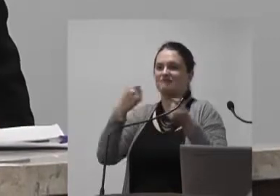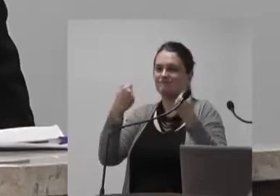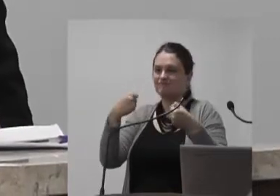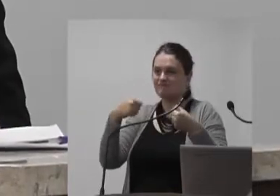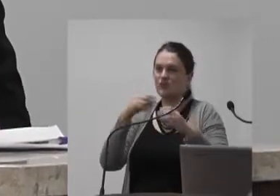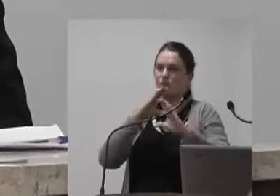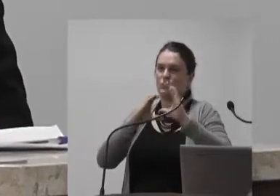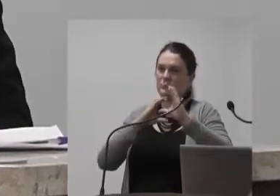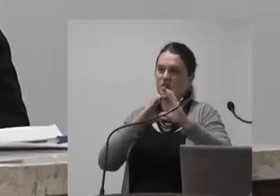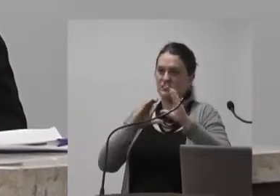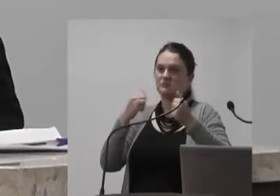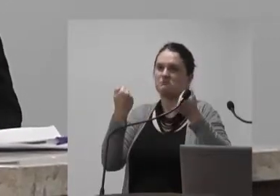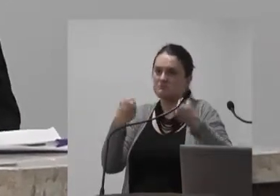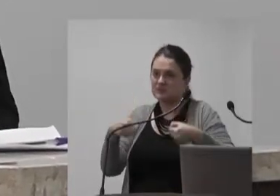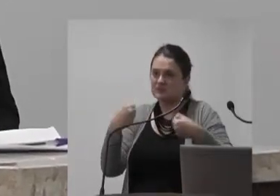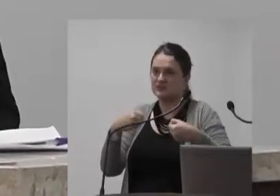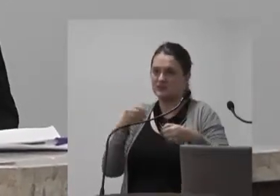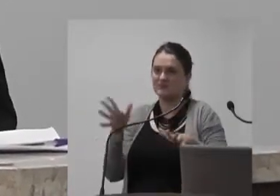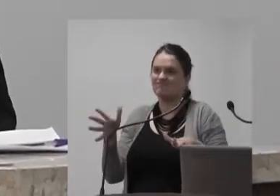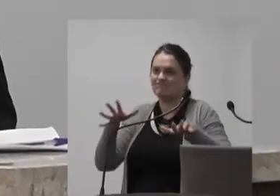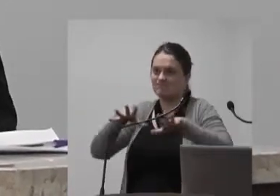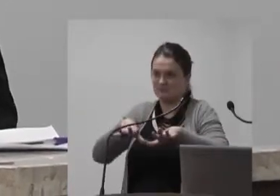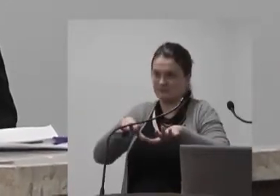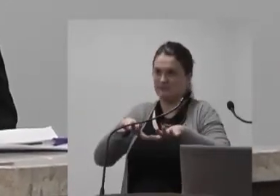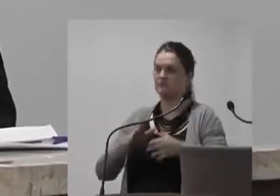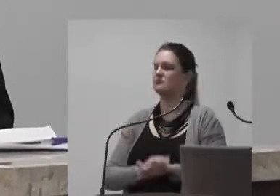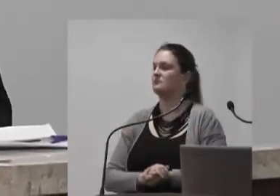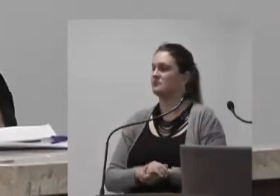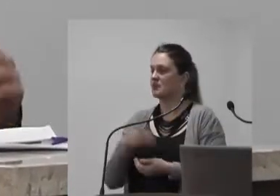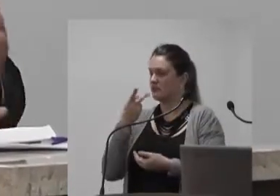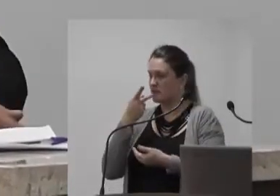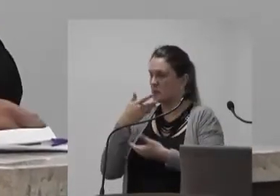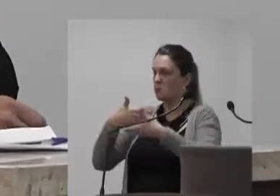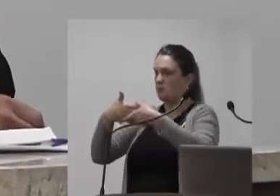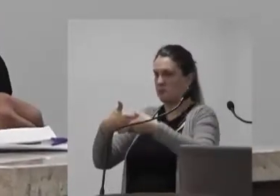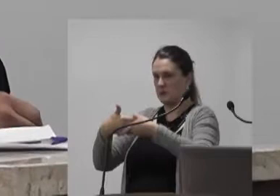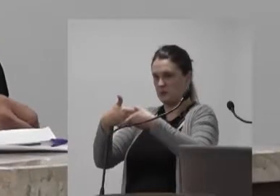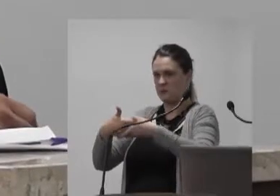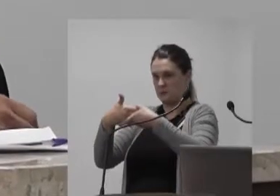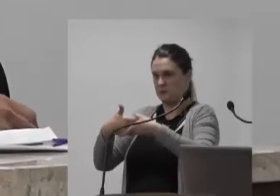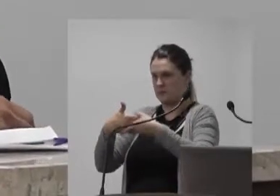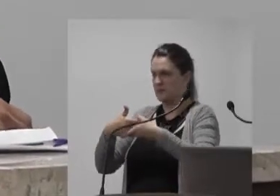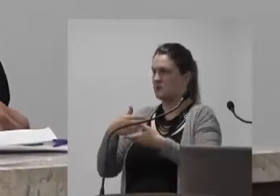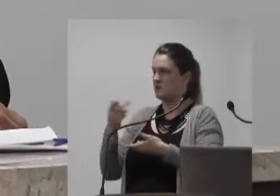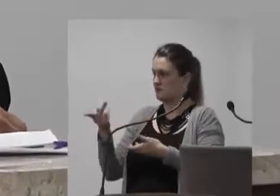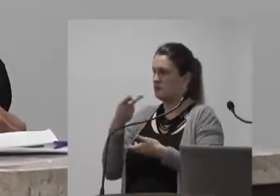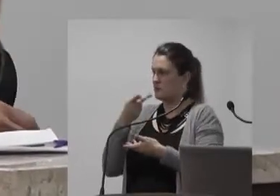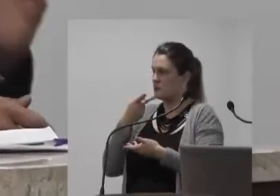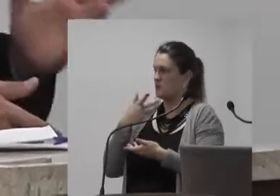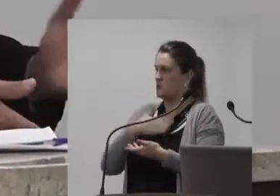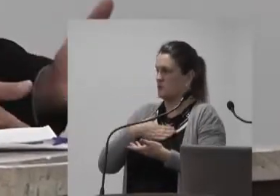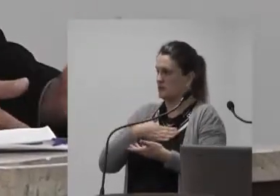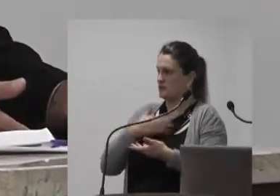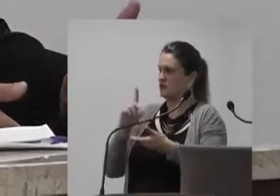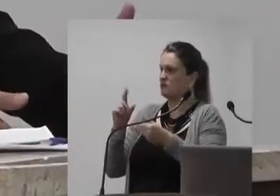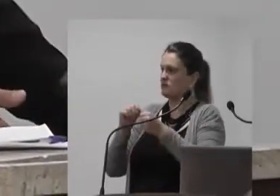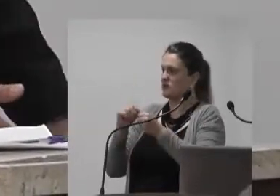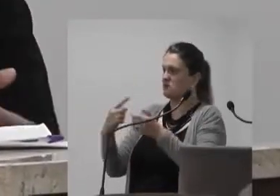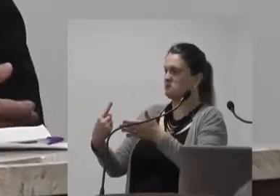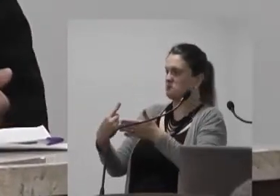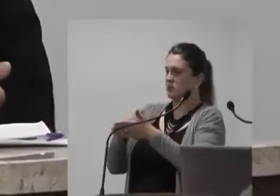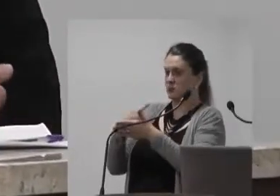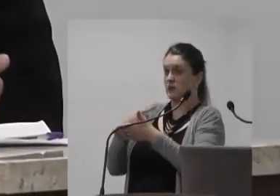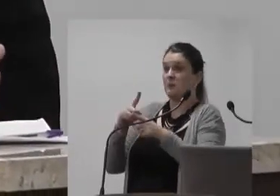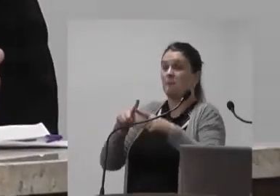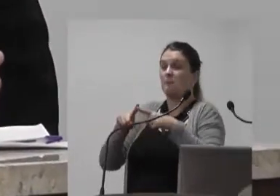necessidade dessa inclusão, né? Então, eu parabenizo, eu gostaria, não de fazer uma pergunta,